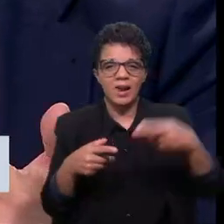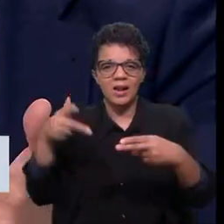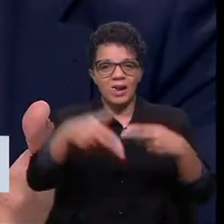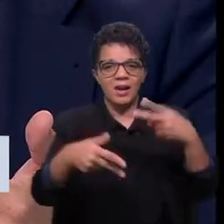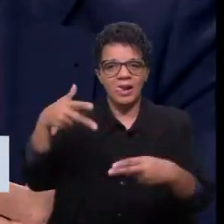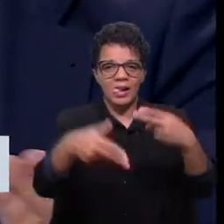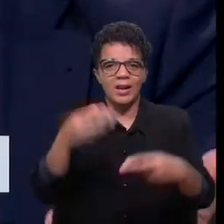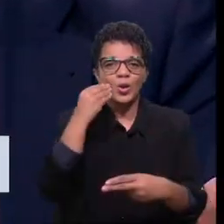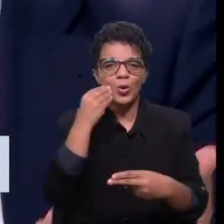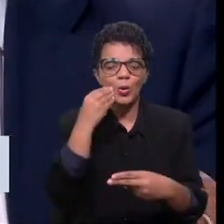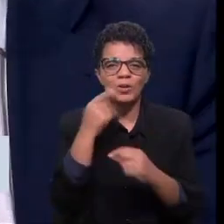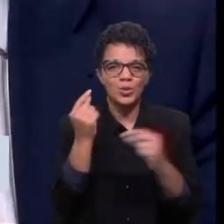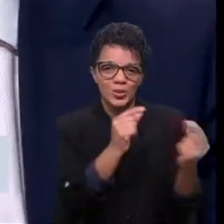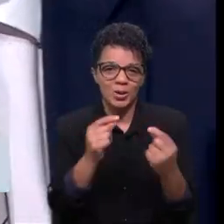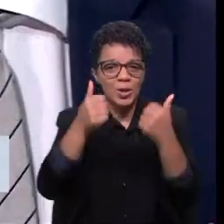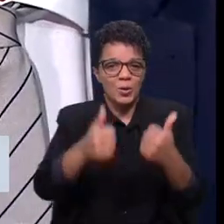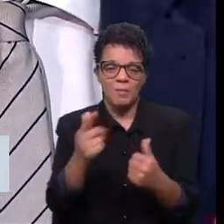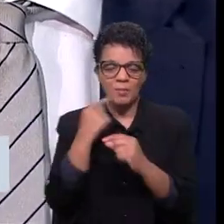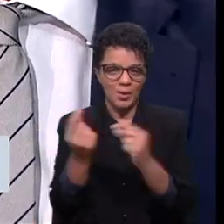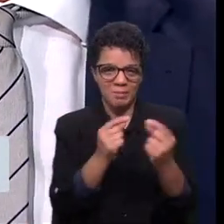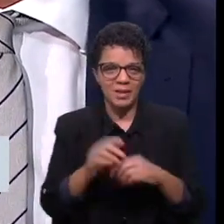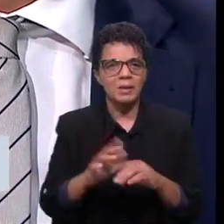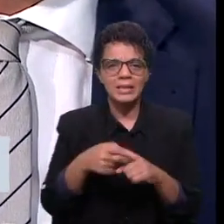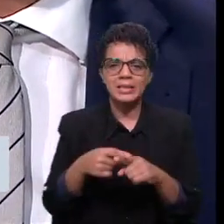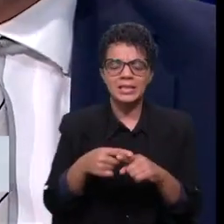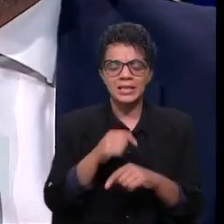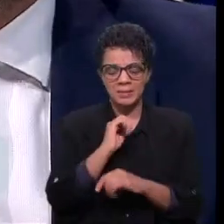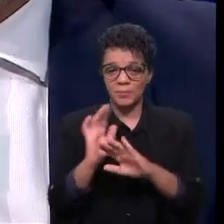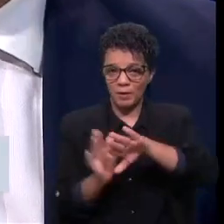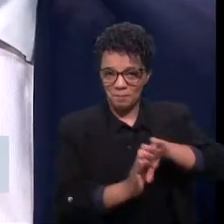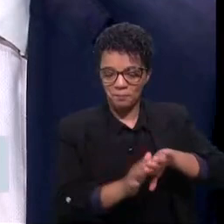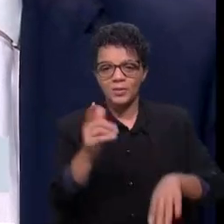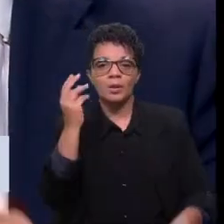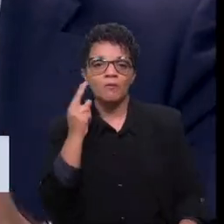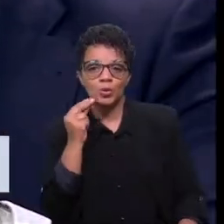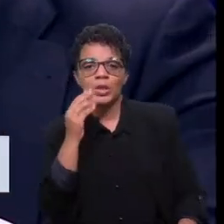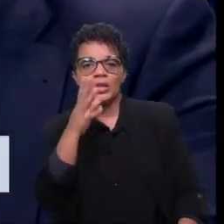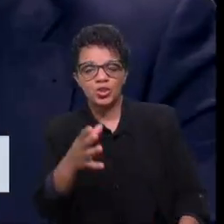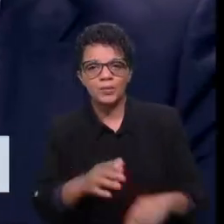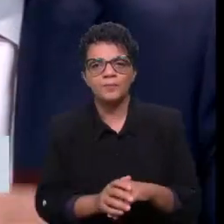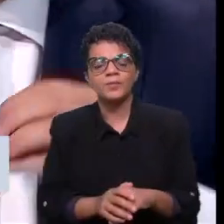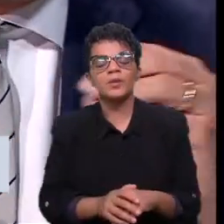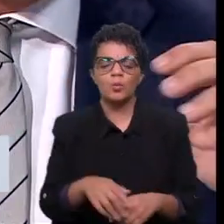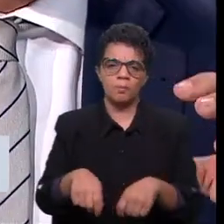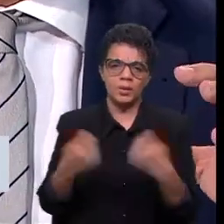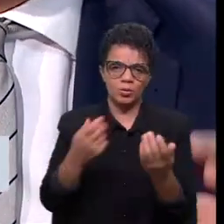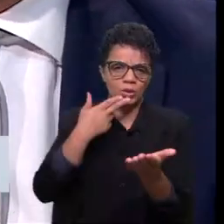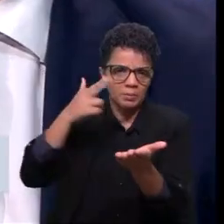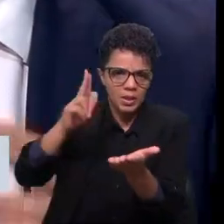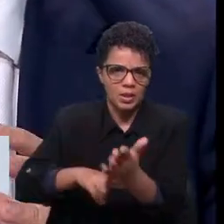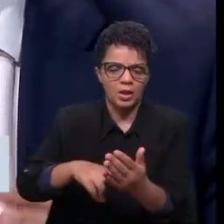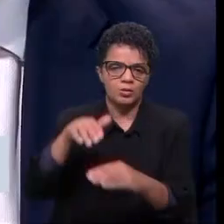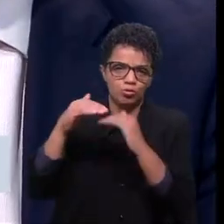disciplinarão acho não é bom para para o debate não não seria interessante queixar diso o Luis Montenegro aparece aqui a dizer que é o partido da credibilidade da da